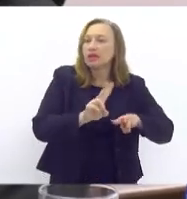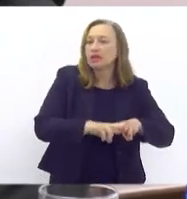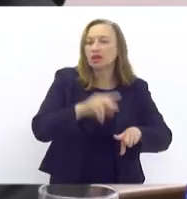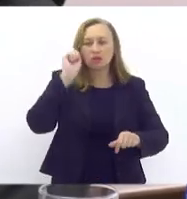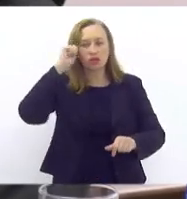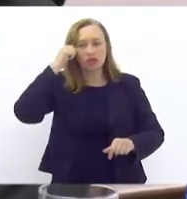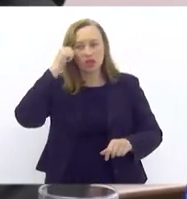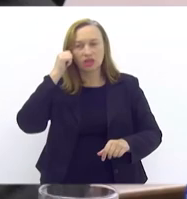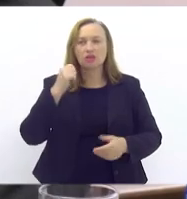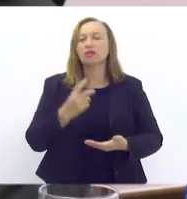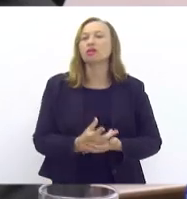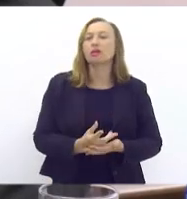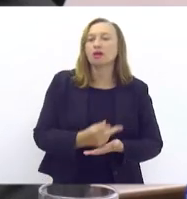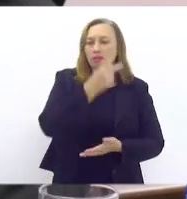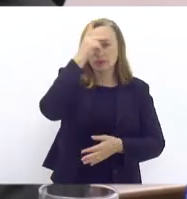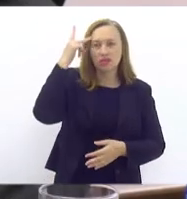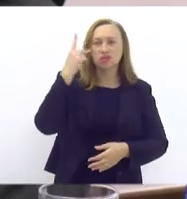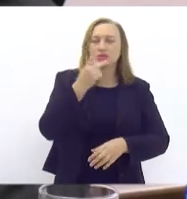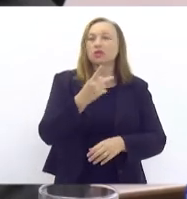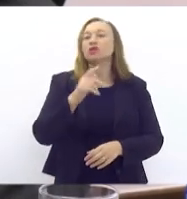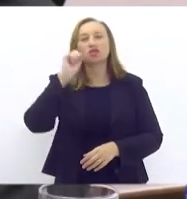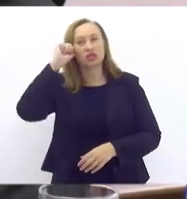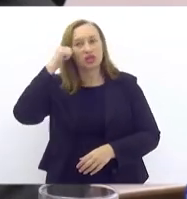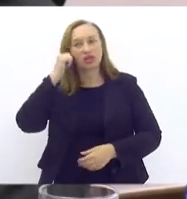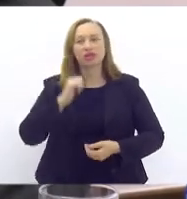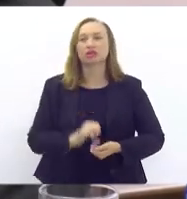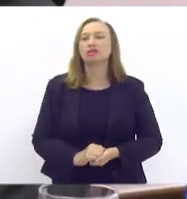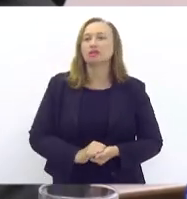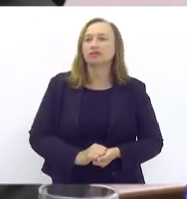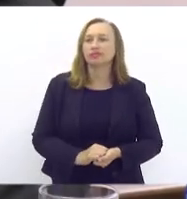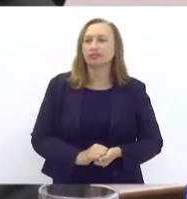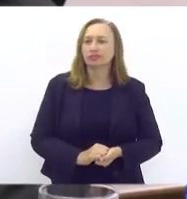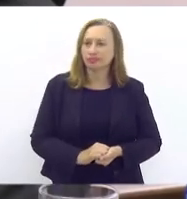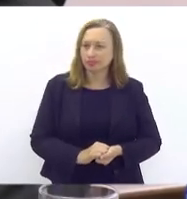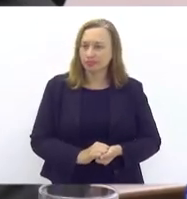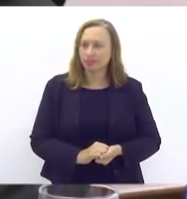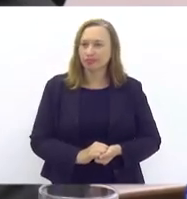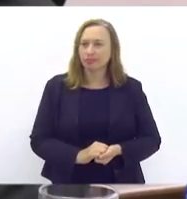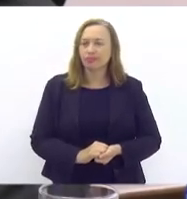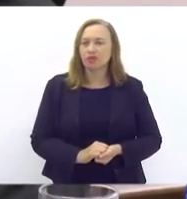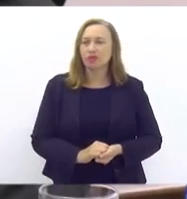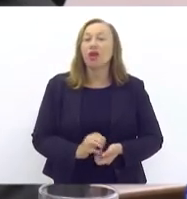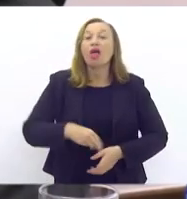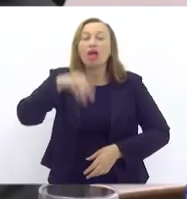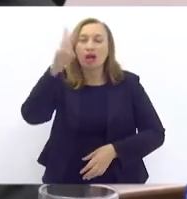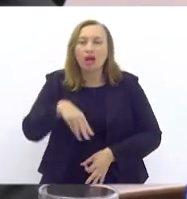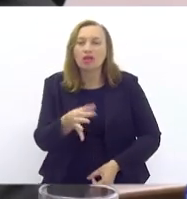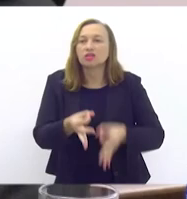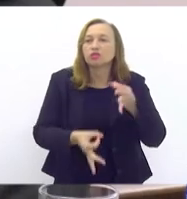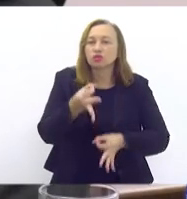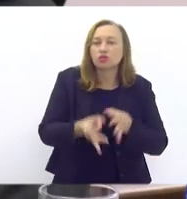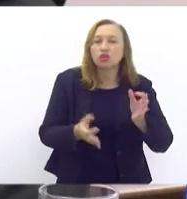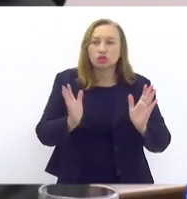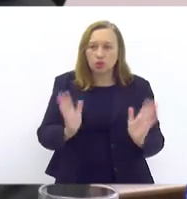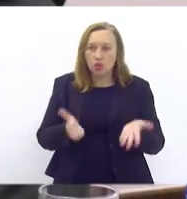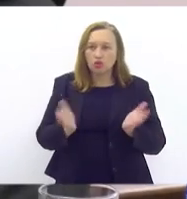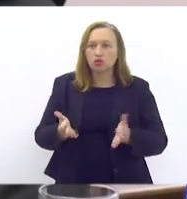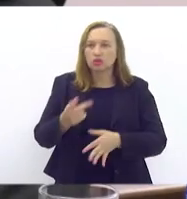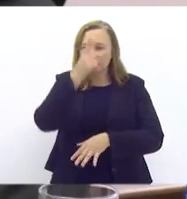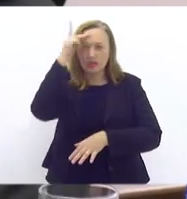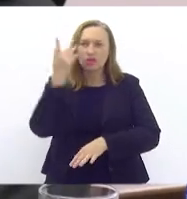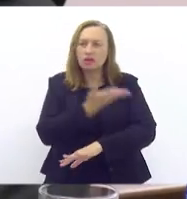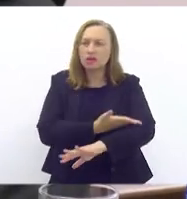pessoas brancas e hoje como é que isso funciona de igual modo Quem são os juízes e juízas hoje pessoas